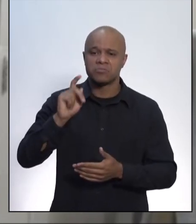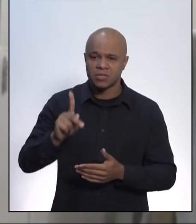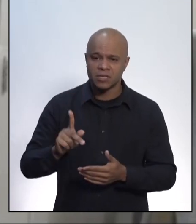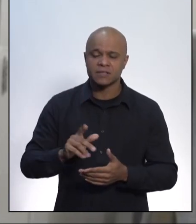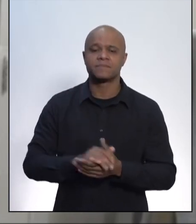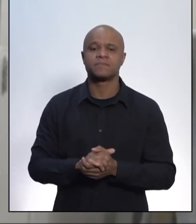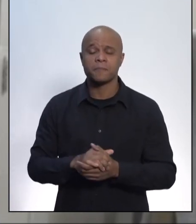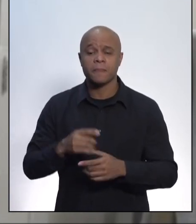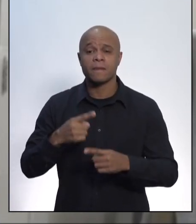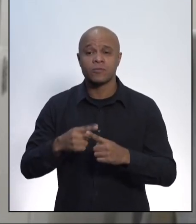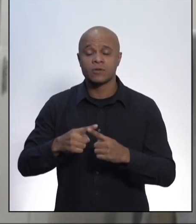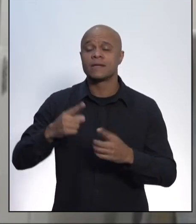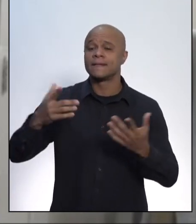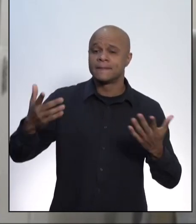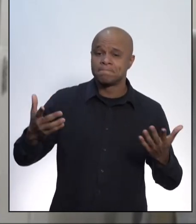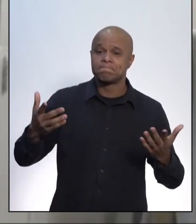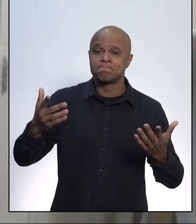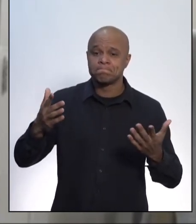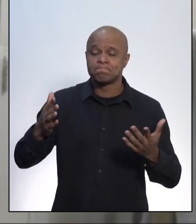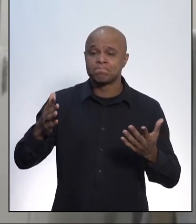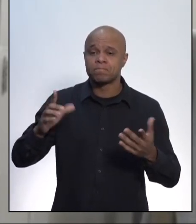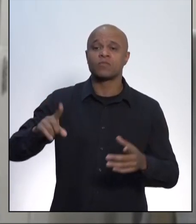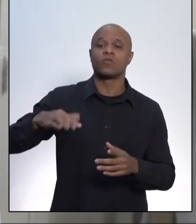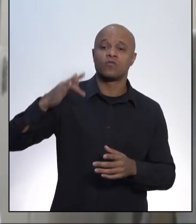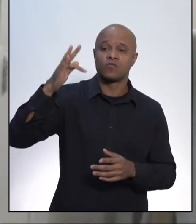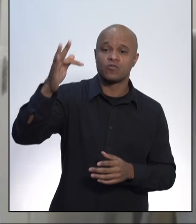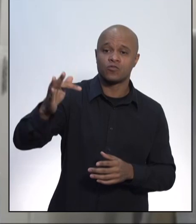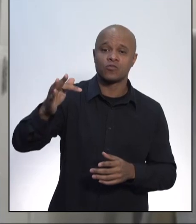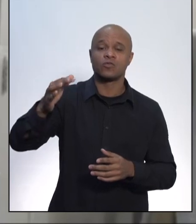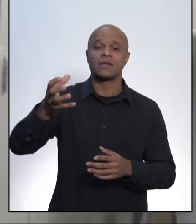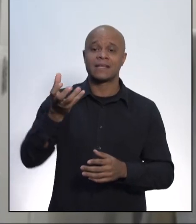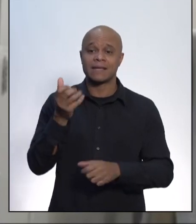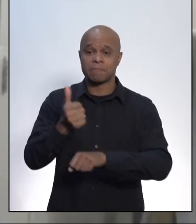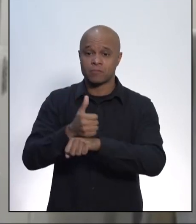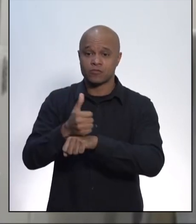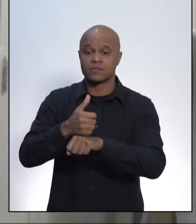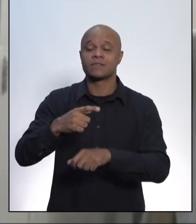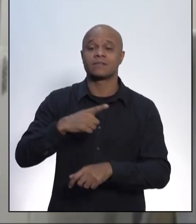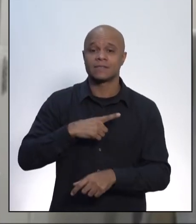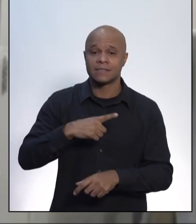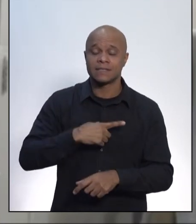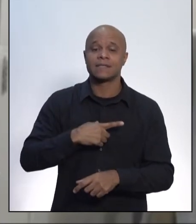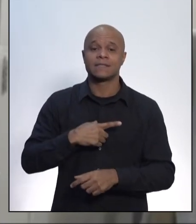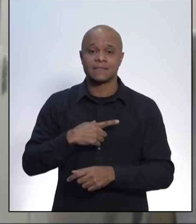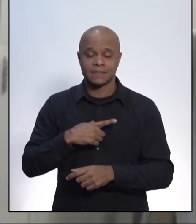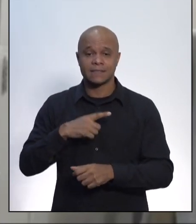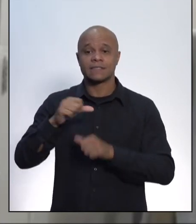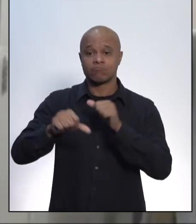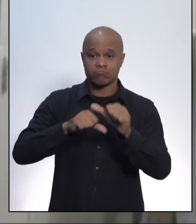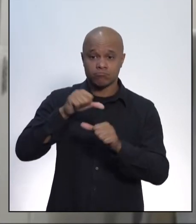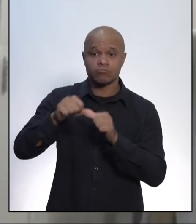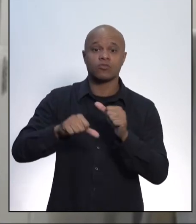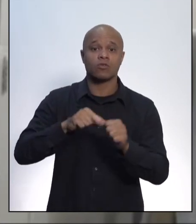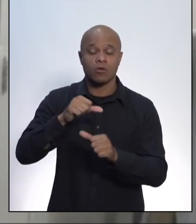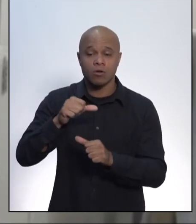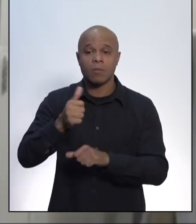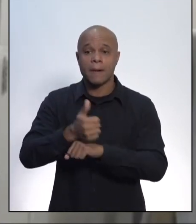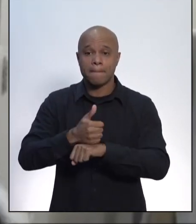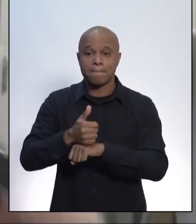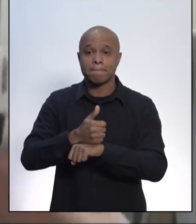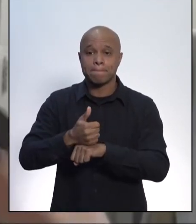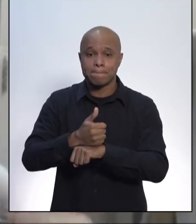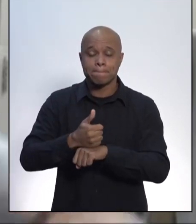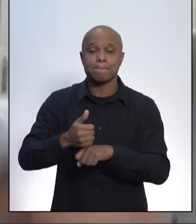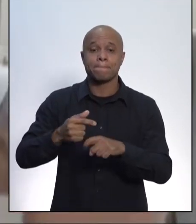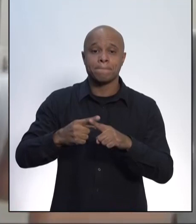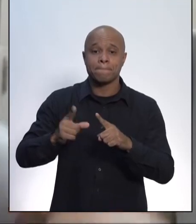faculdade, é porque, no final das contas, ele está interessado numa profissão, em se tornar um profissional, né? E quando a